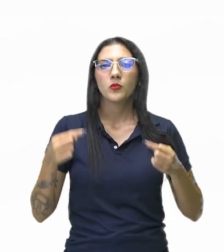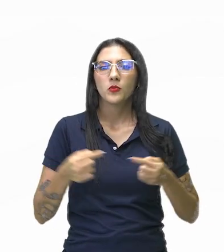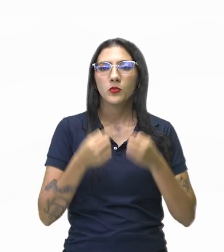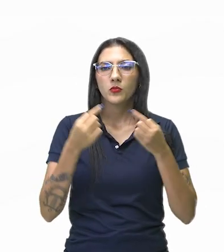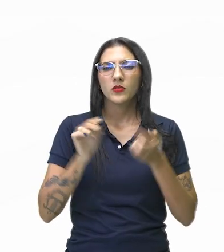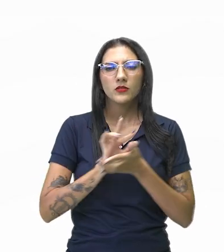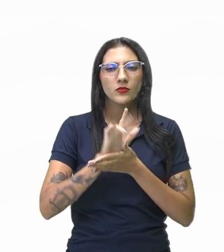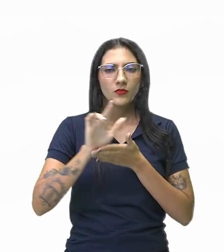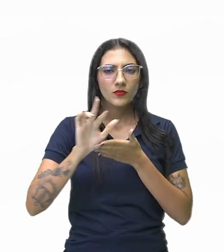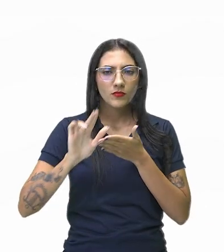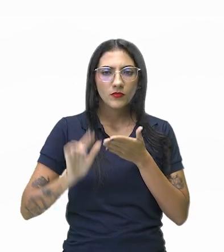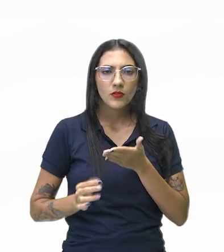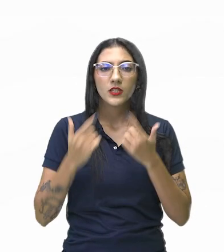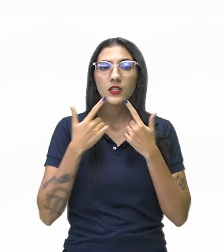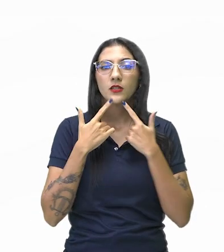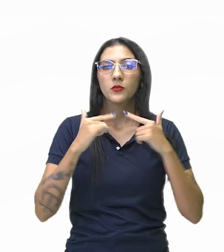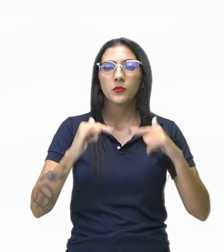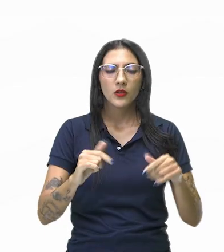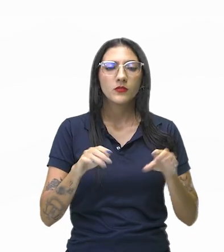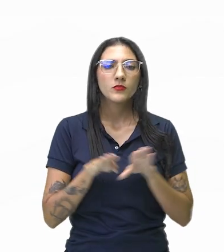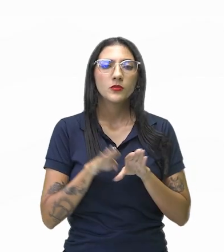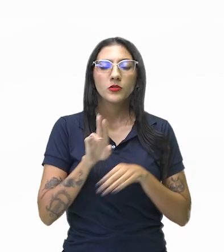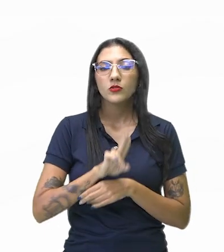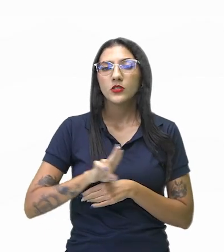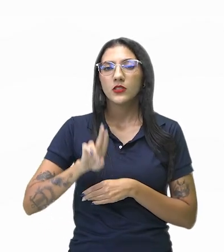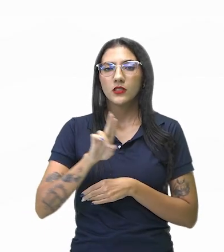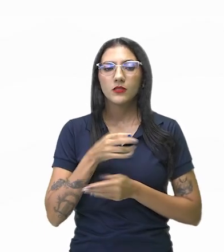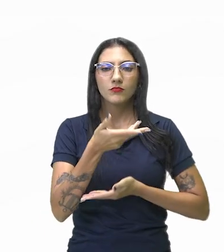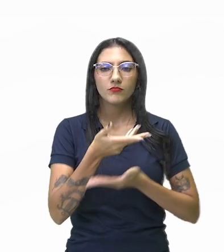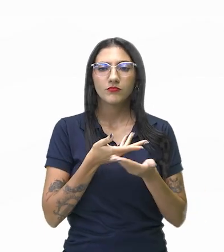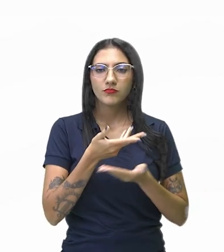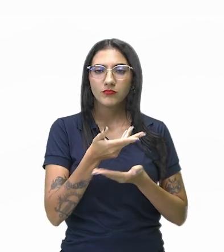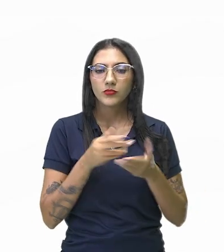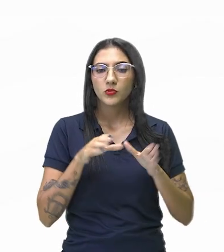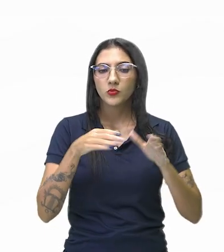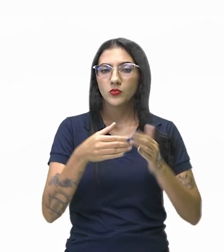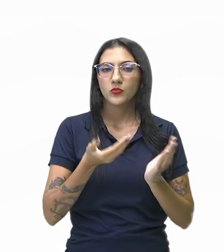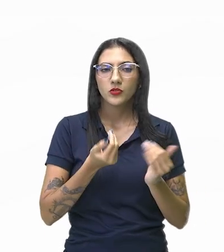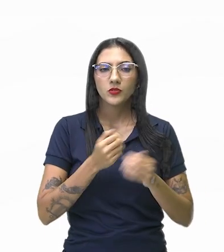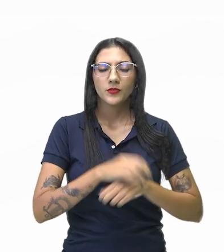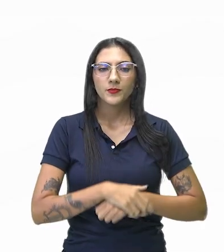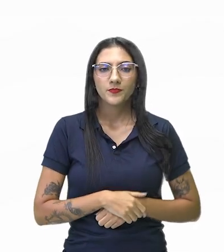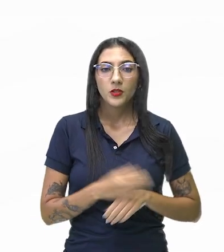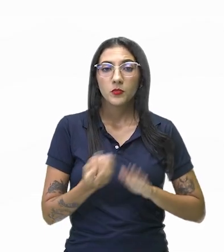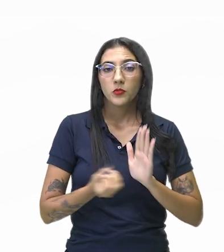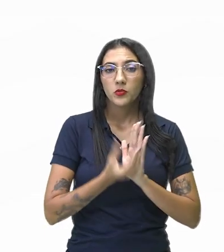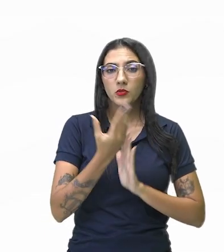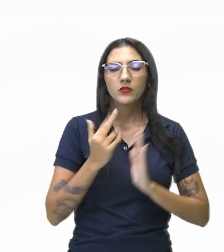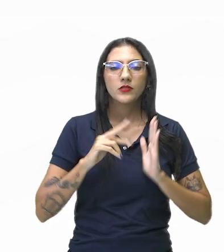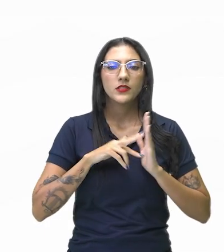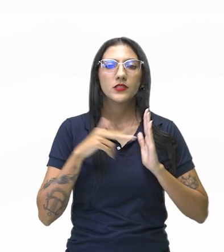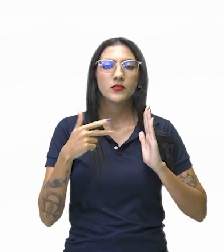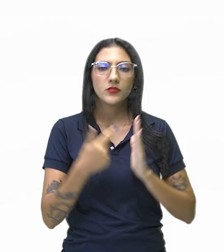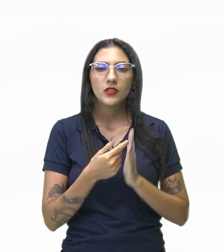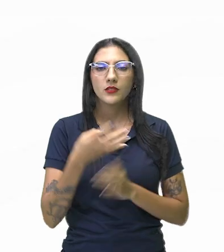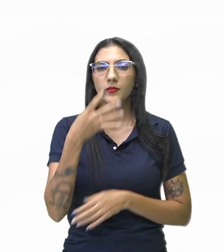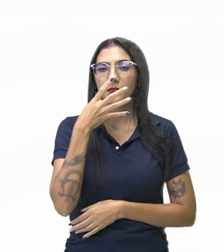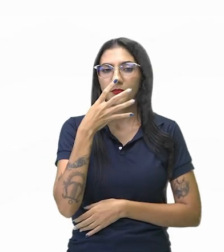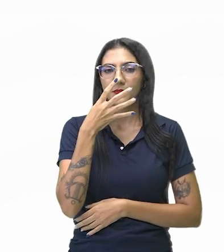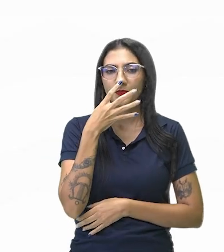das diferentes linguagens a partir de diálogos das juventudes, produção de